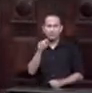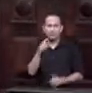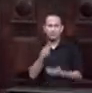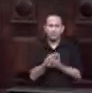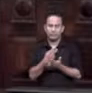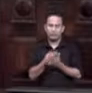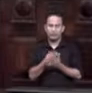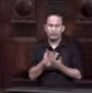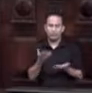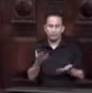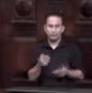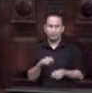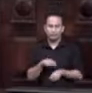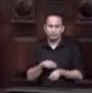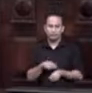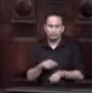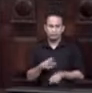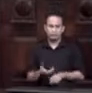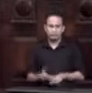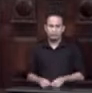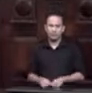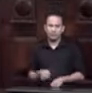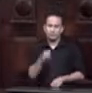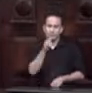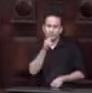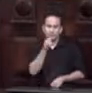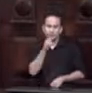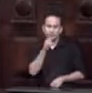pouco, que usava inclusive um exemplo,